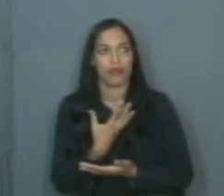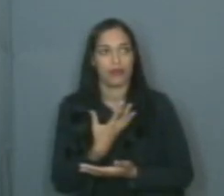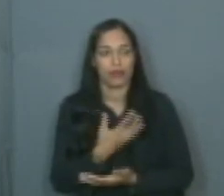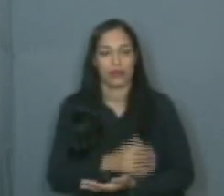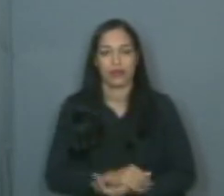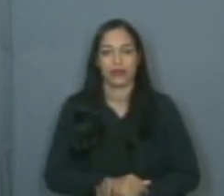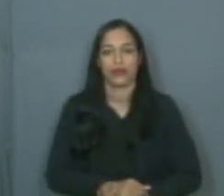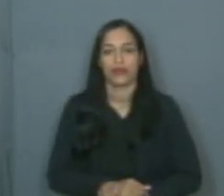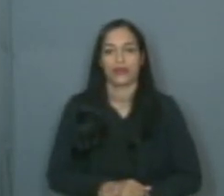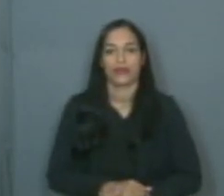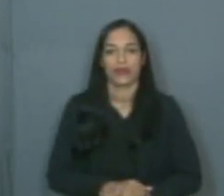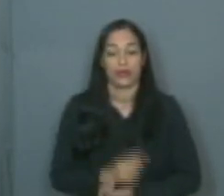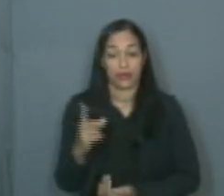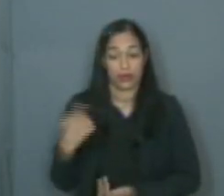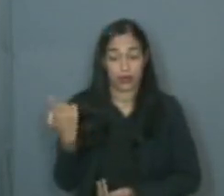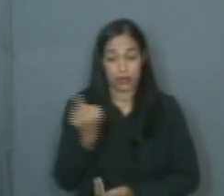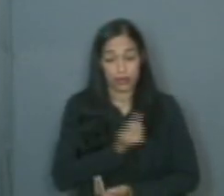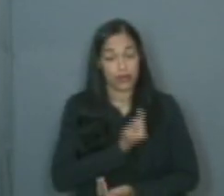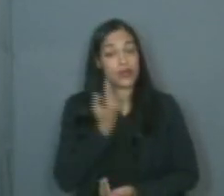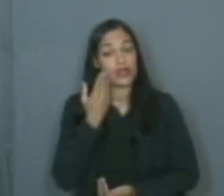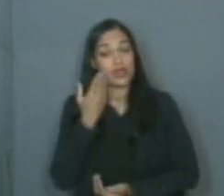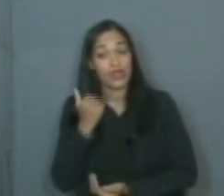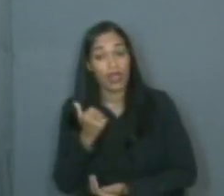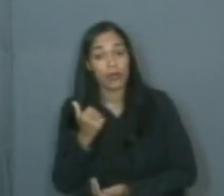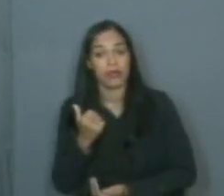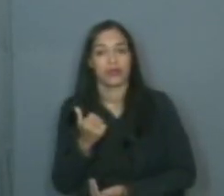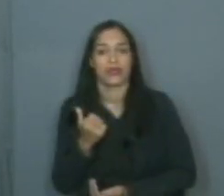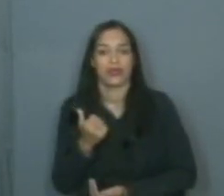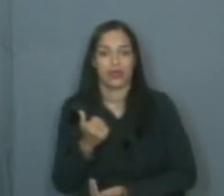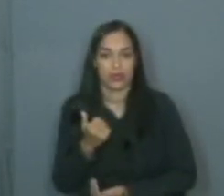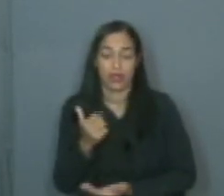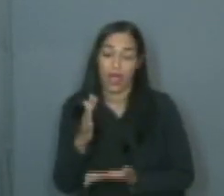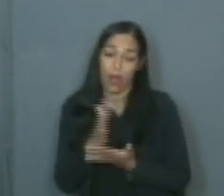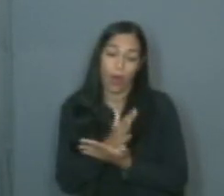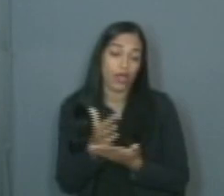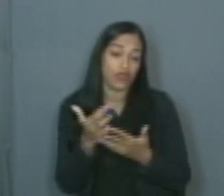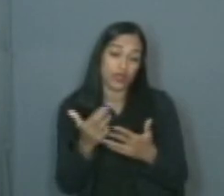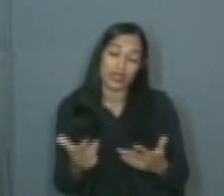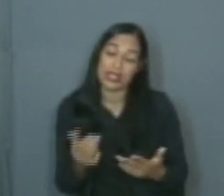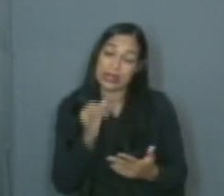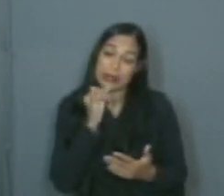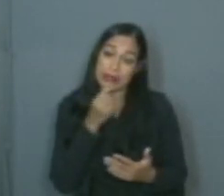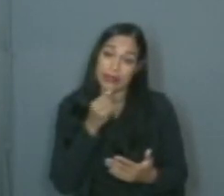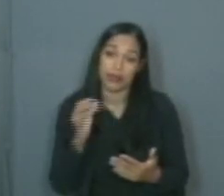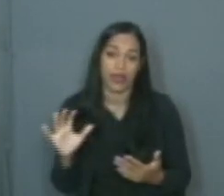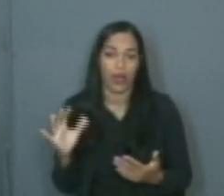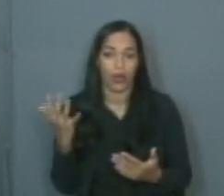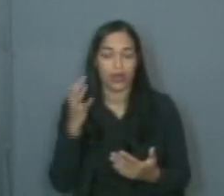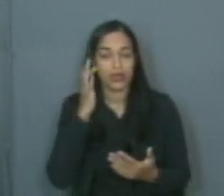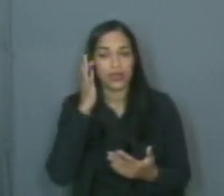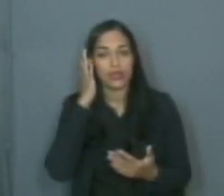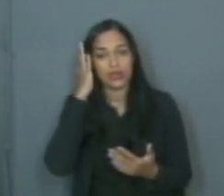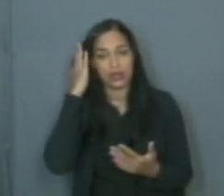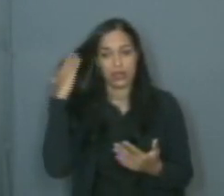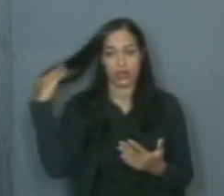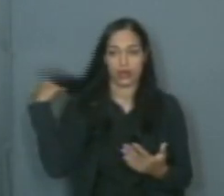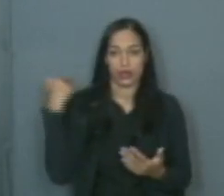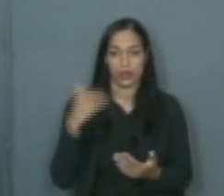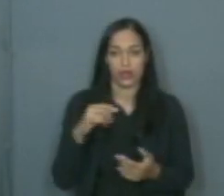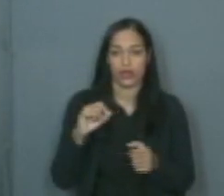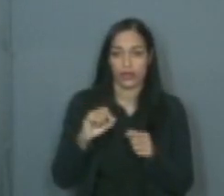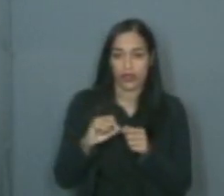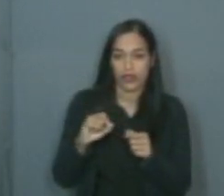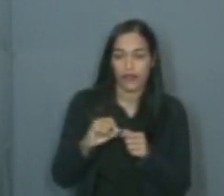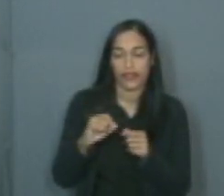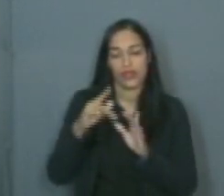Mas a gente sabe que, infelizmente, algumas coisas têm acontecido. Mas quando você fizer o projeto, eu